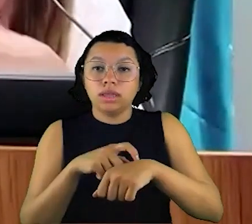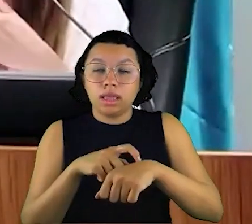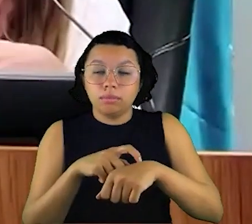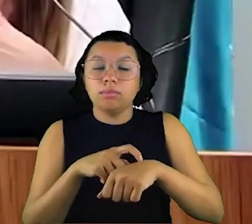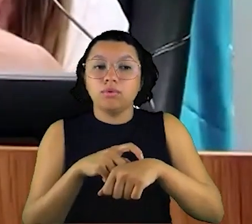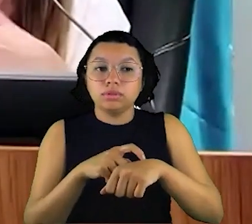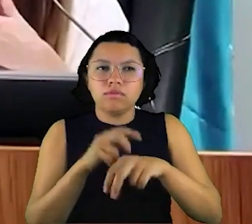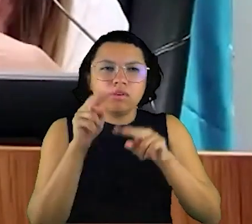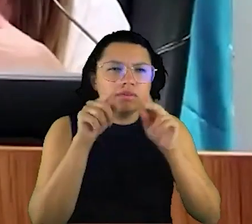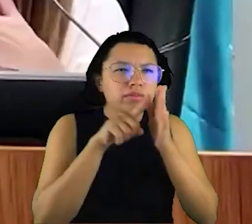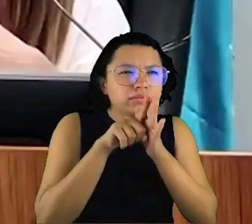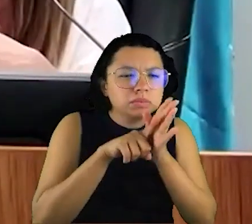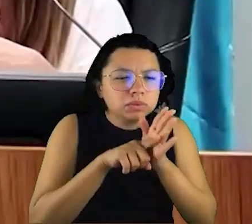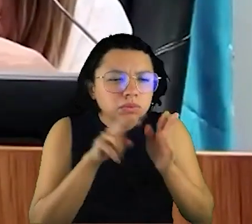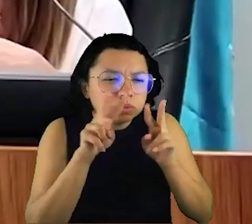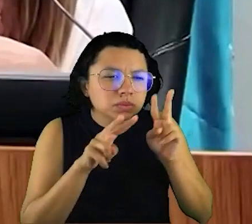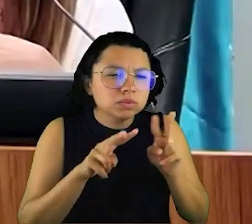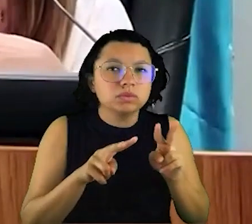caminhando